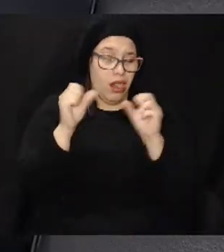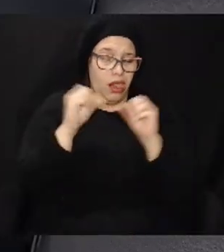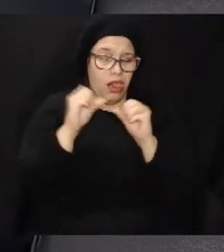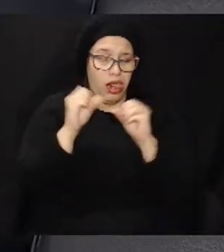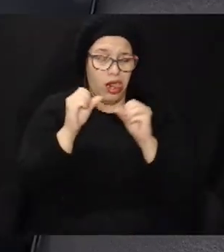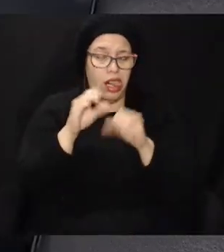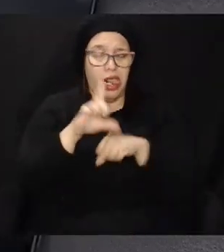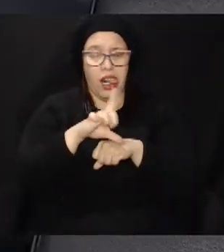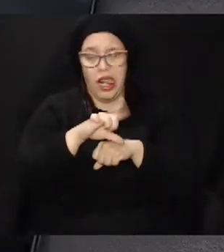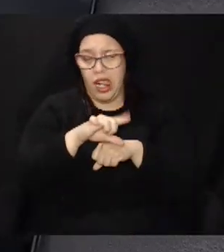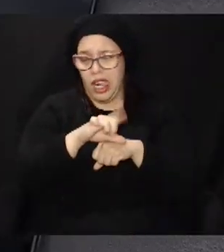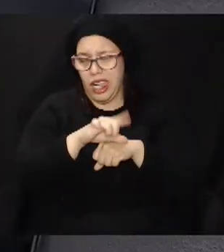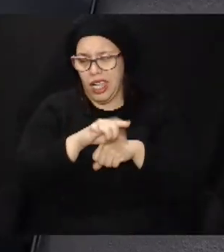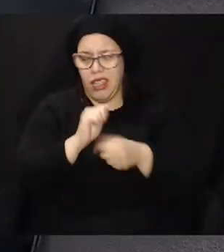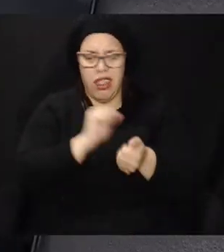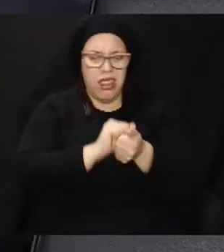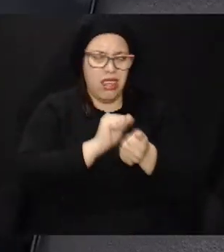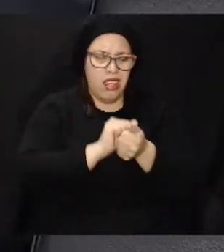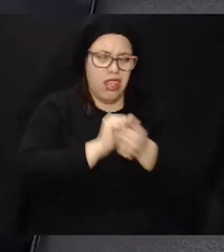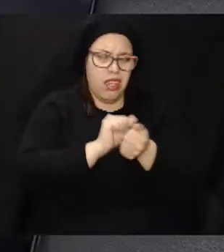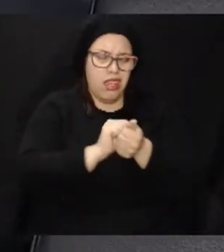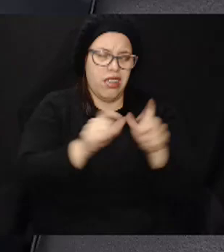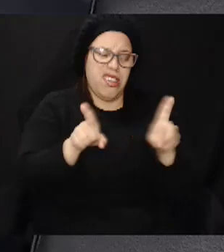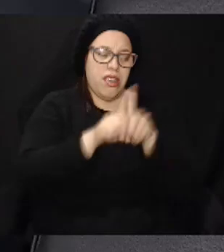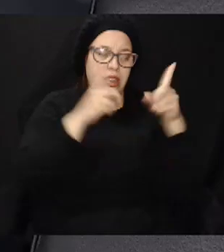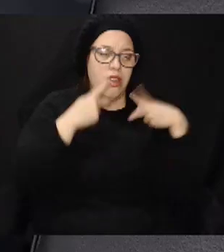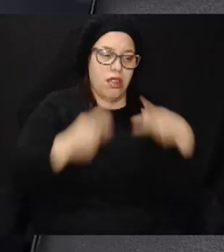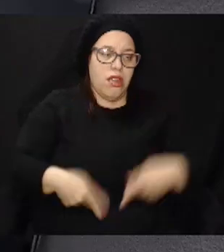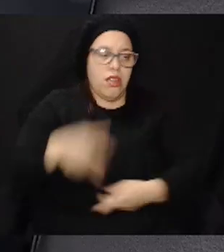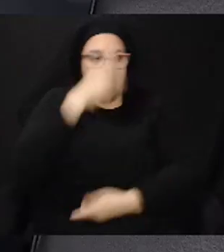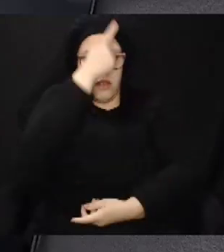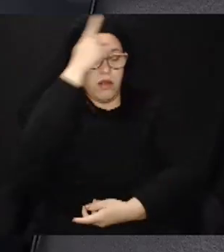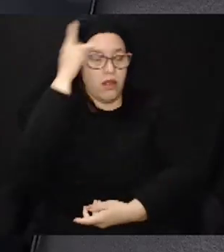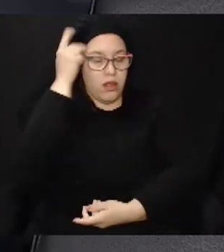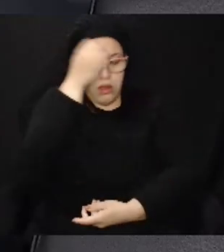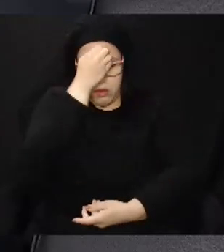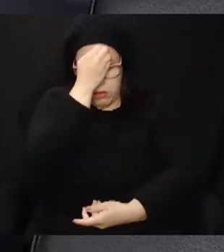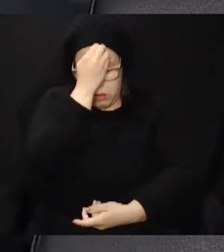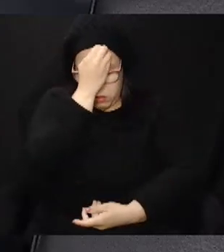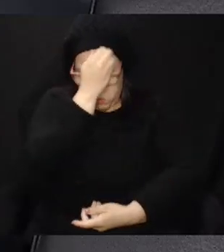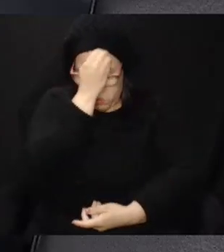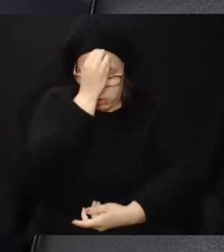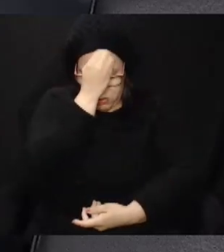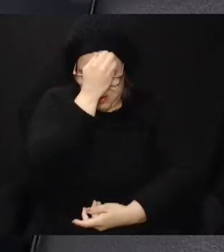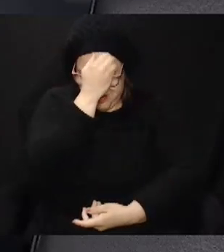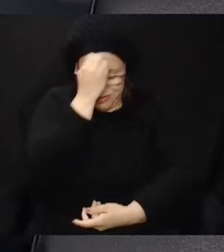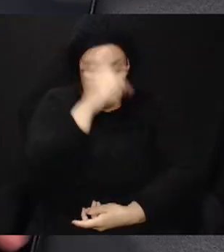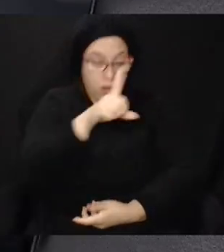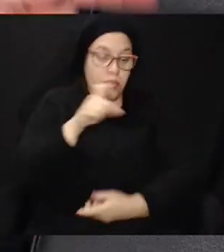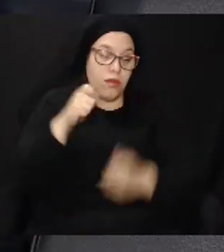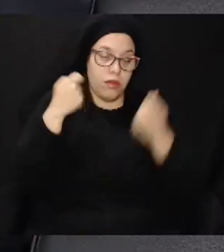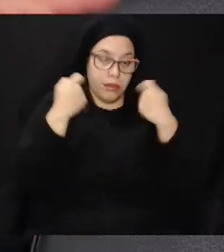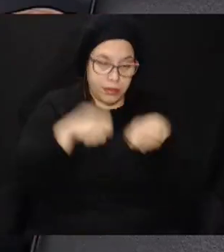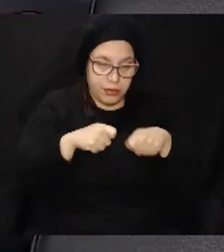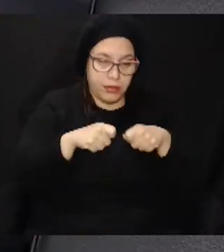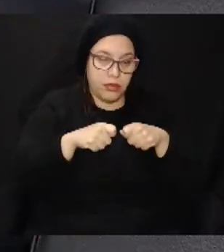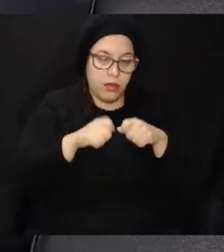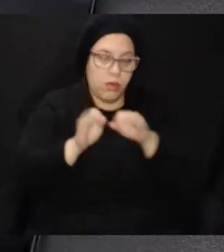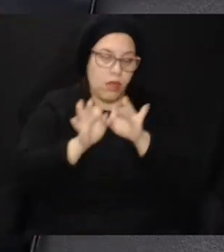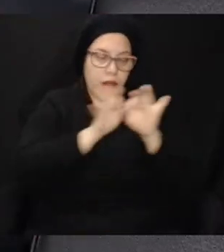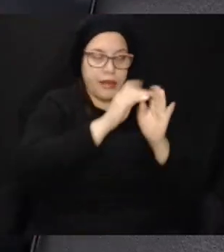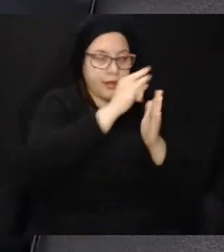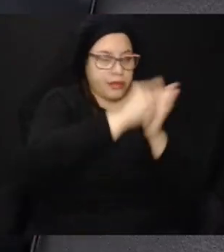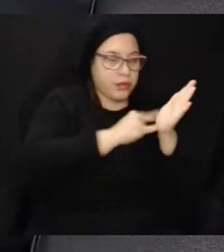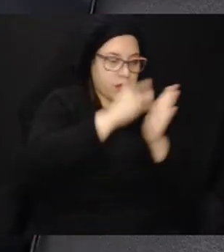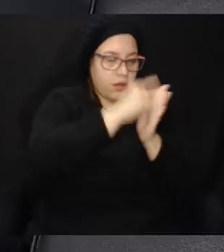a qualidade de vida, a dignidade humana dessas pessoas. E existe um caminho possível de regularização fundiária, inclusive